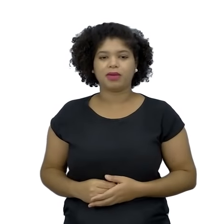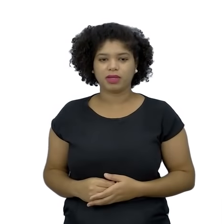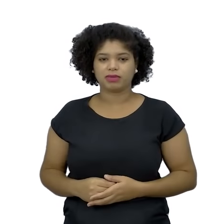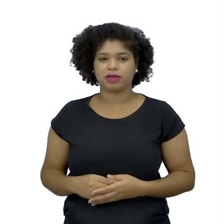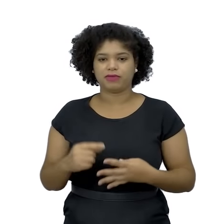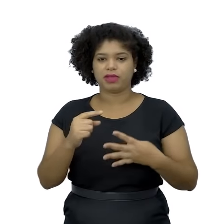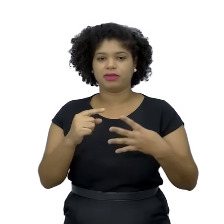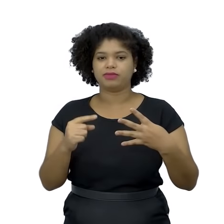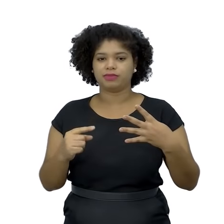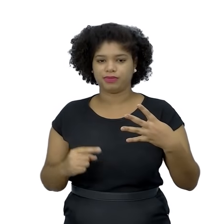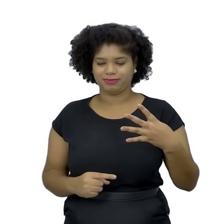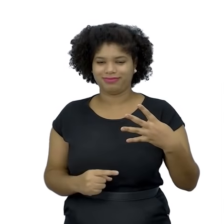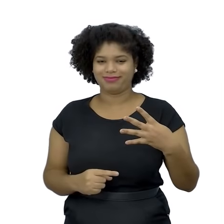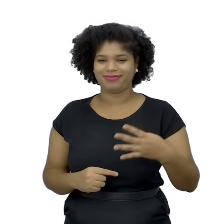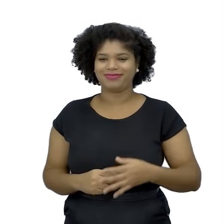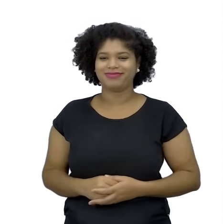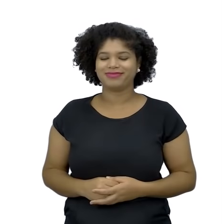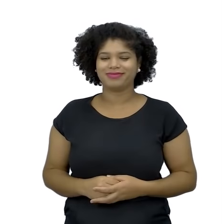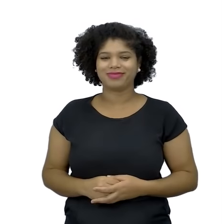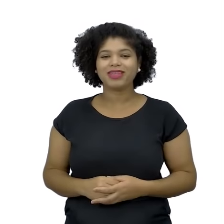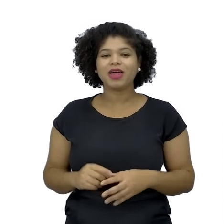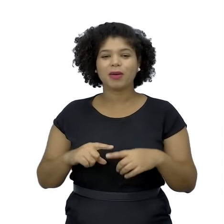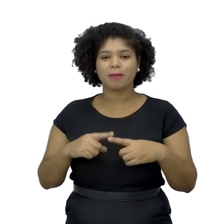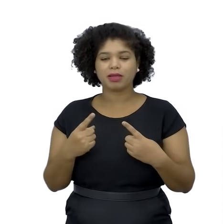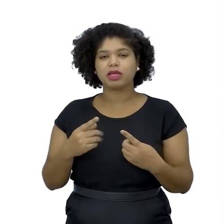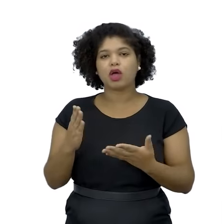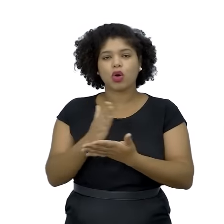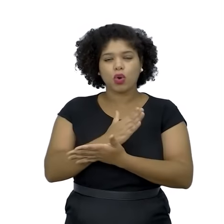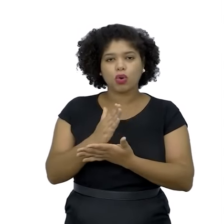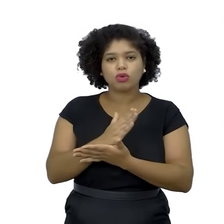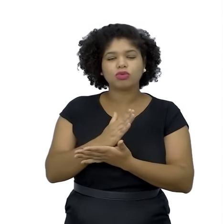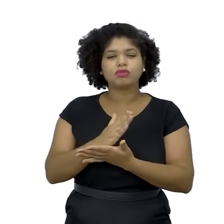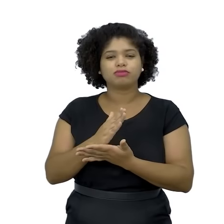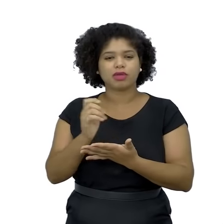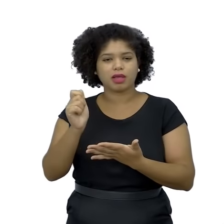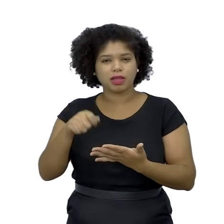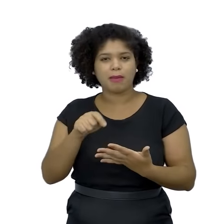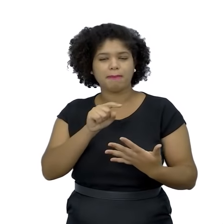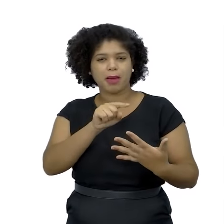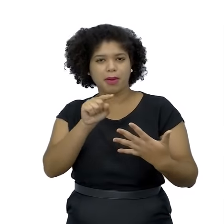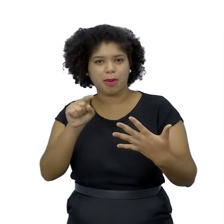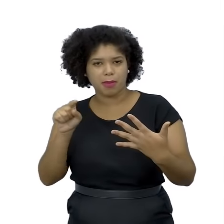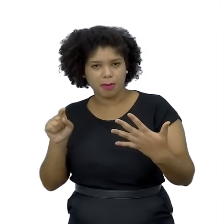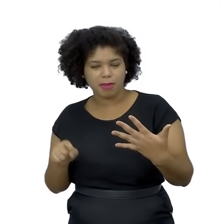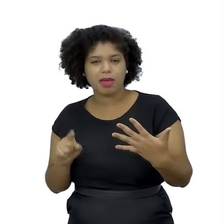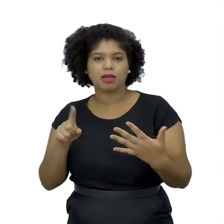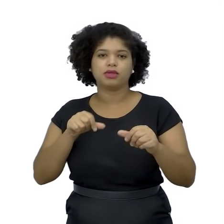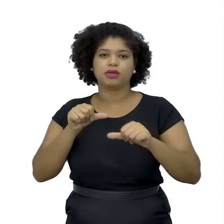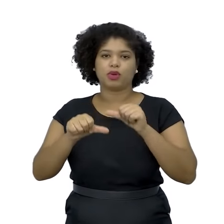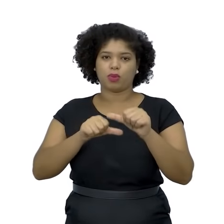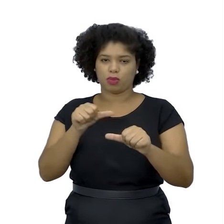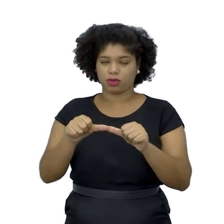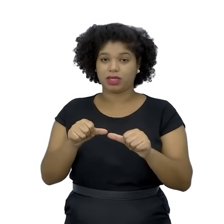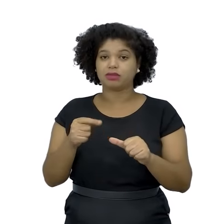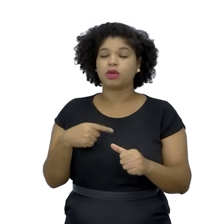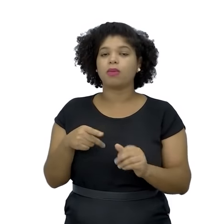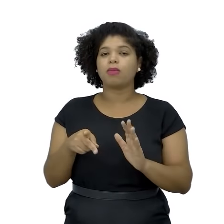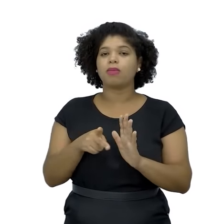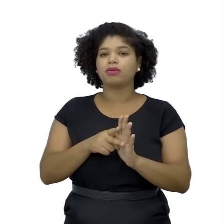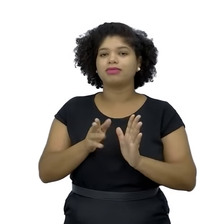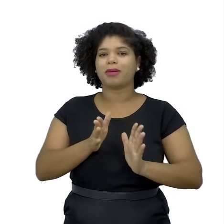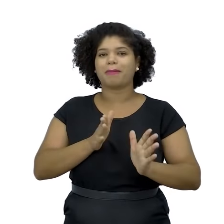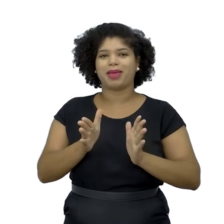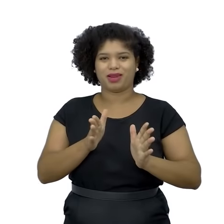da transformação envolve situações, né, que indicam uma mudança temporal em relação